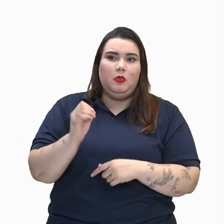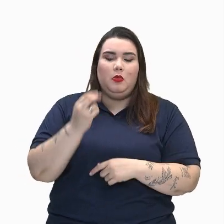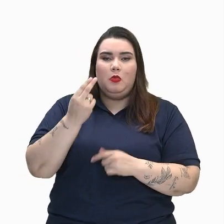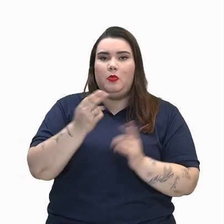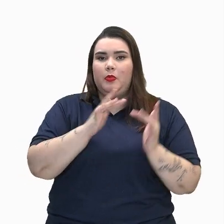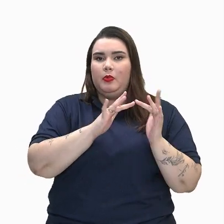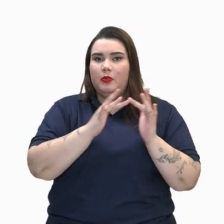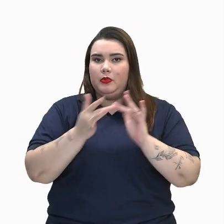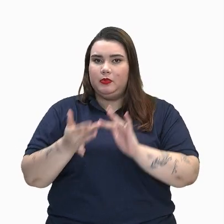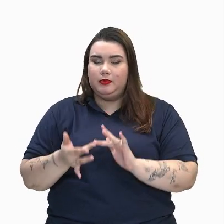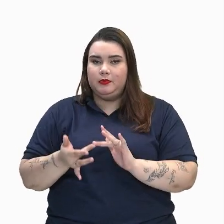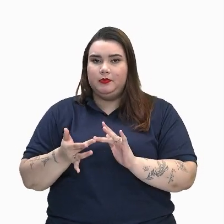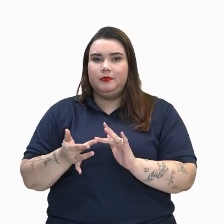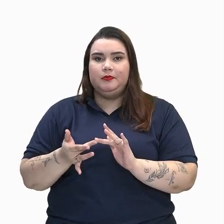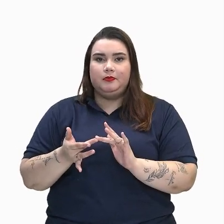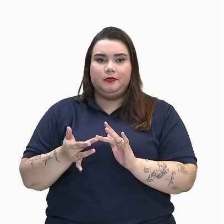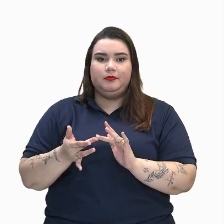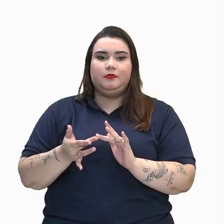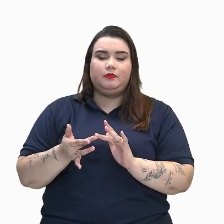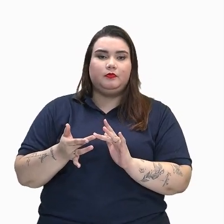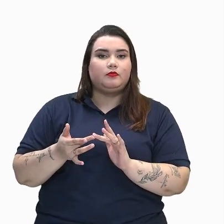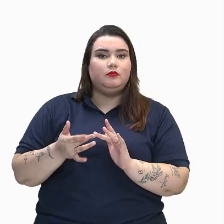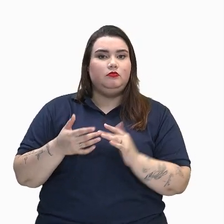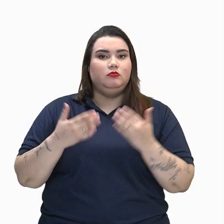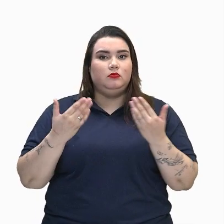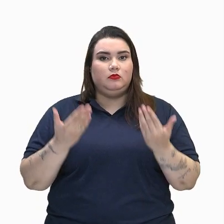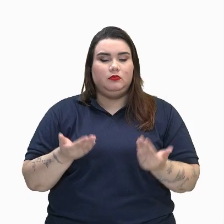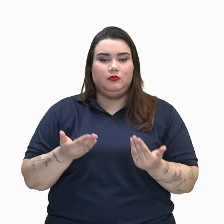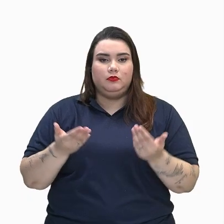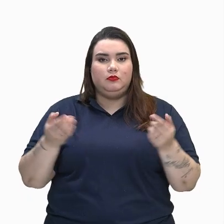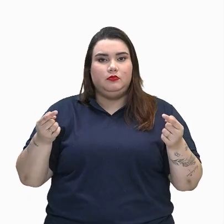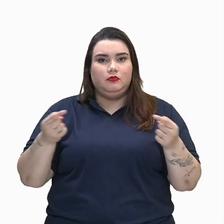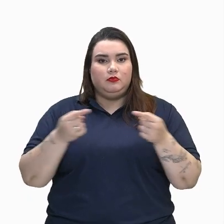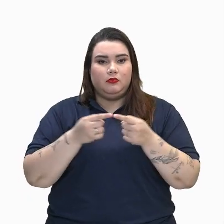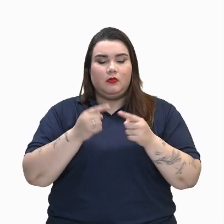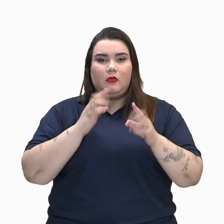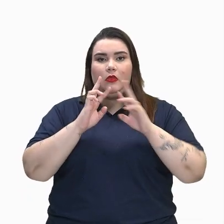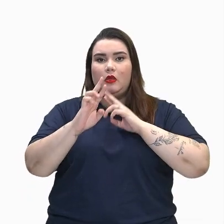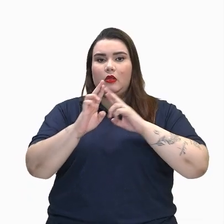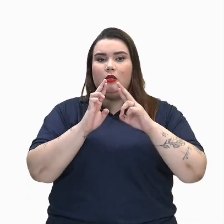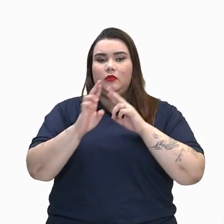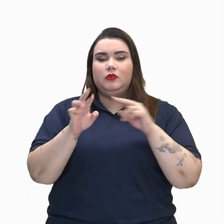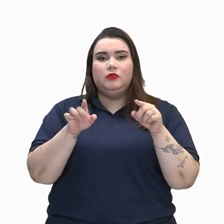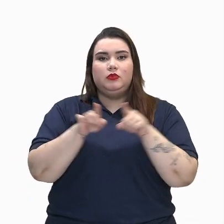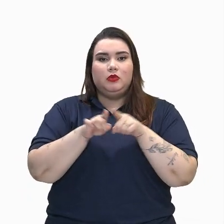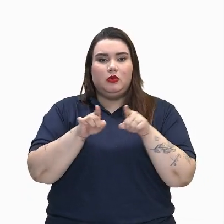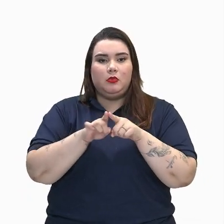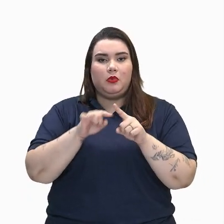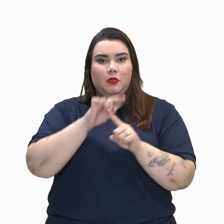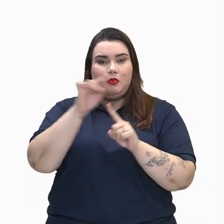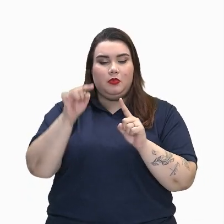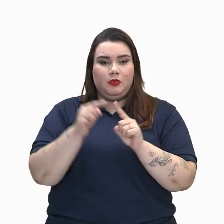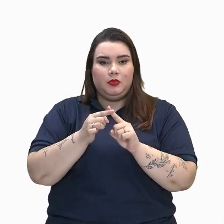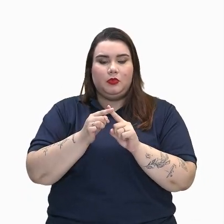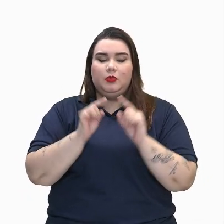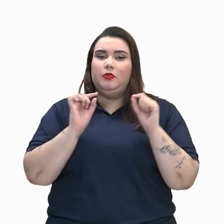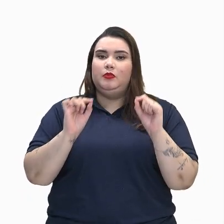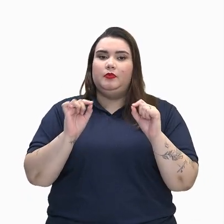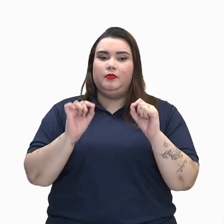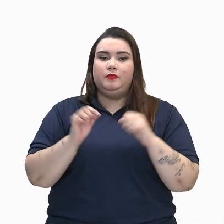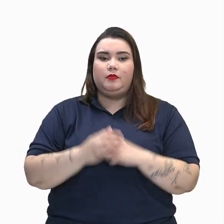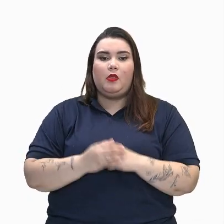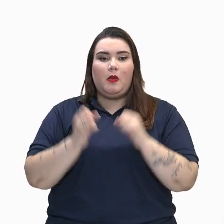contexto, uma situação. Então, além disso, a entrevista, Os objetivos de uma entrevista